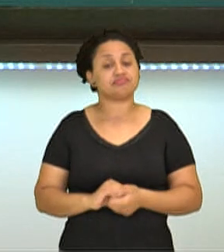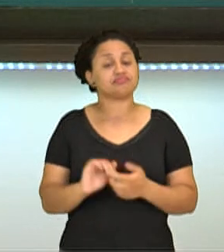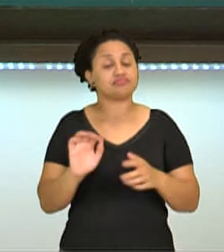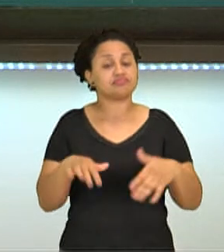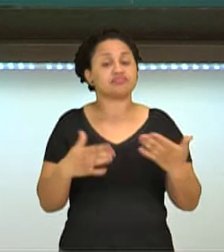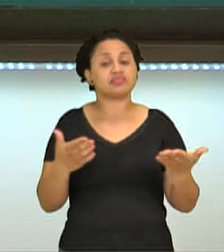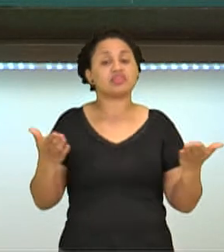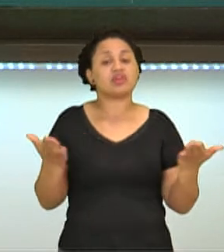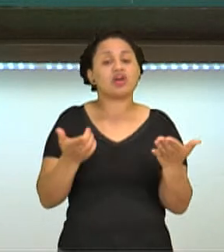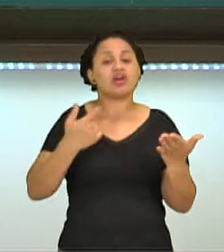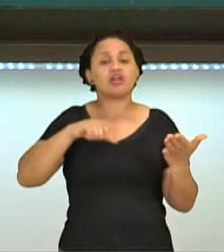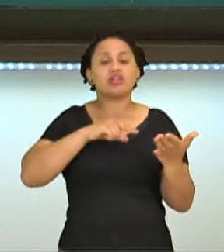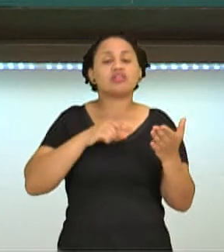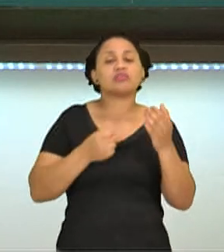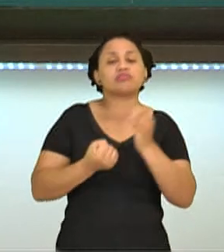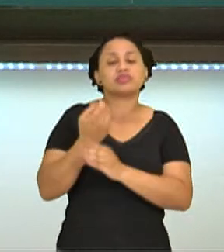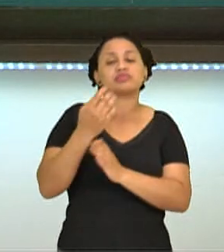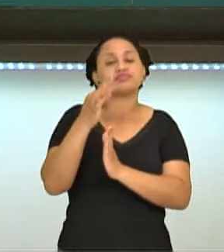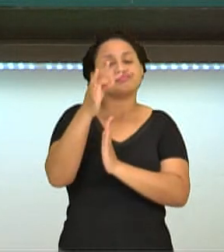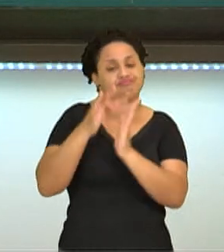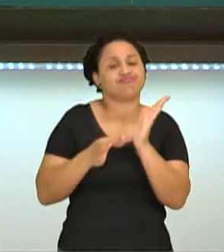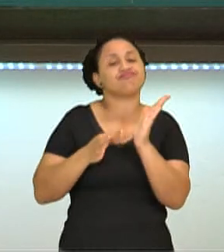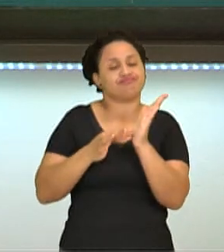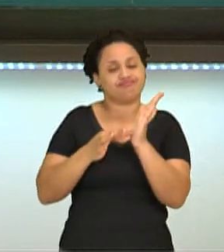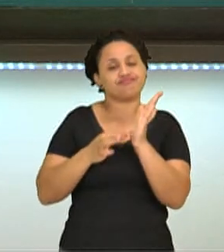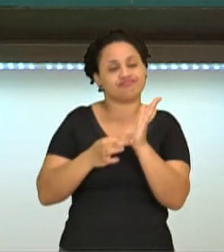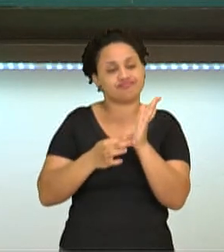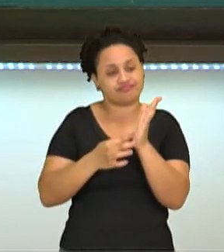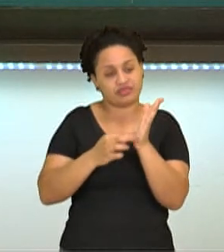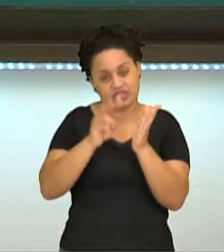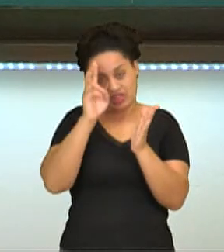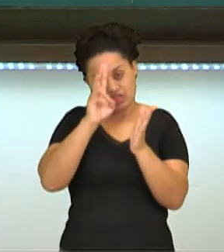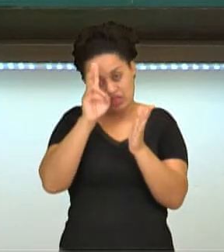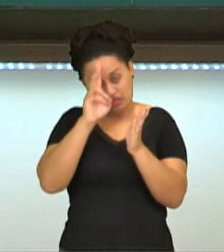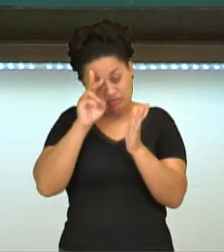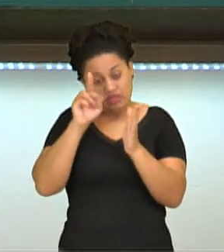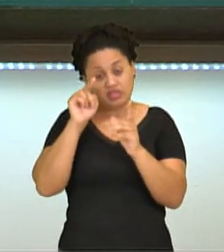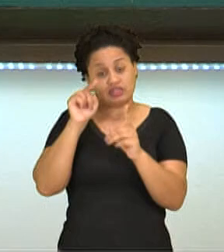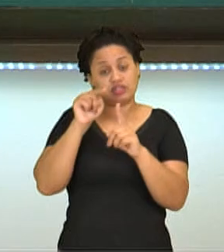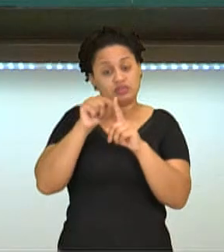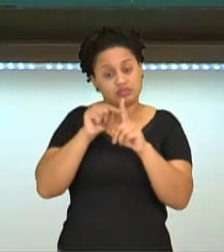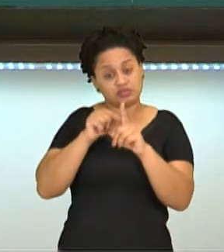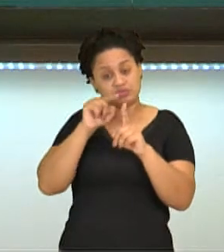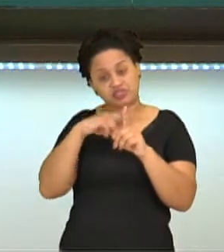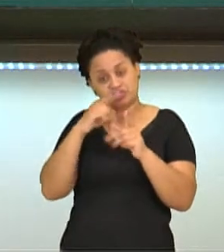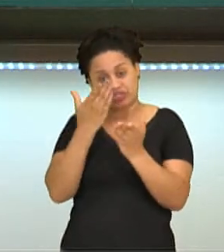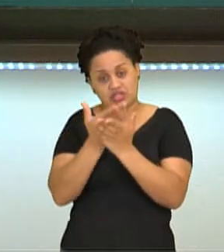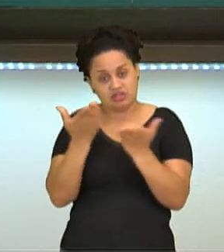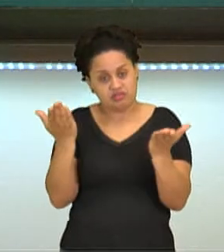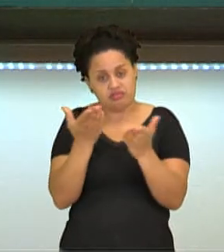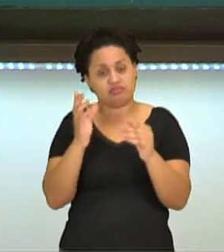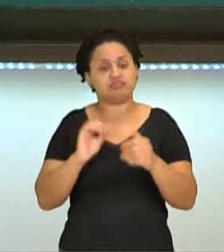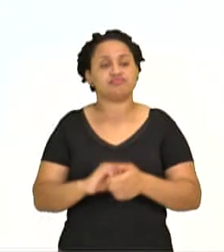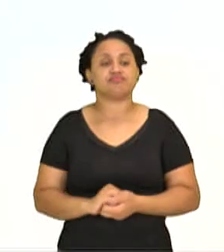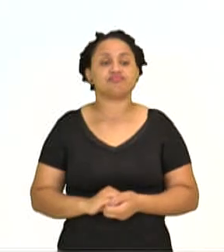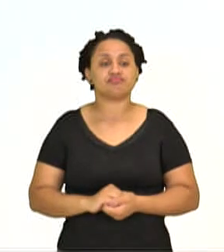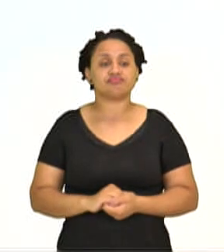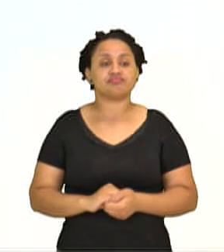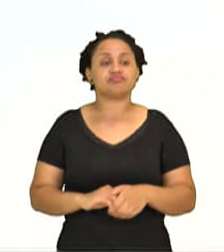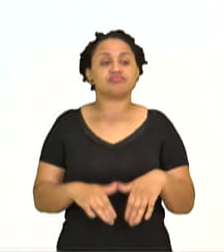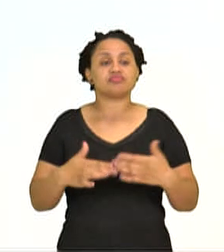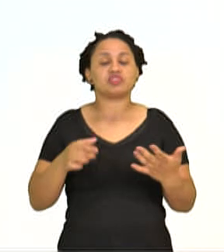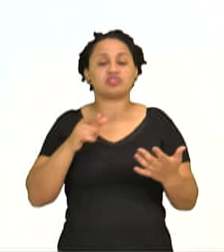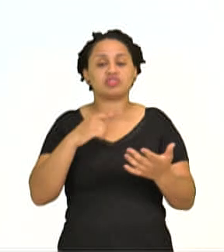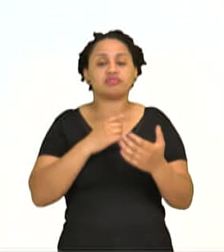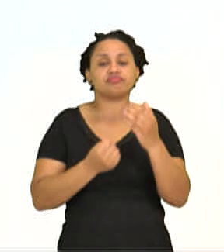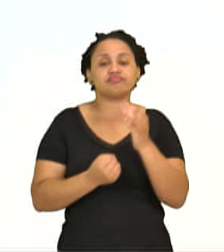então, produzir um texto. Lembra que esse era um dos nossos conteúdos? Então, olha só. Você